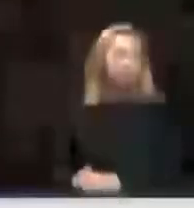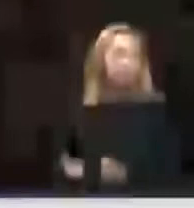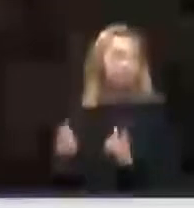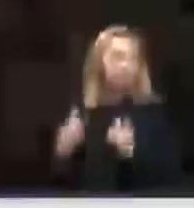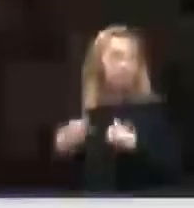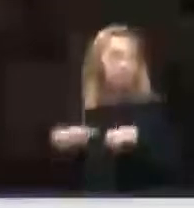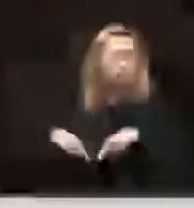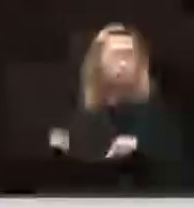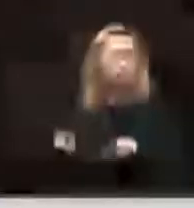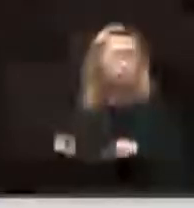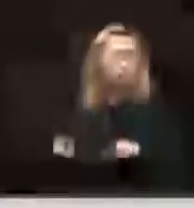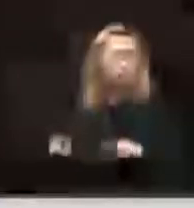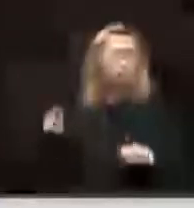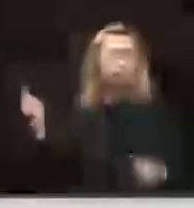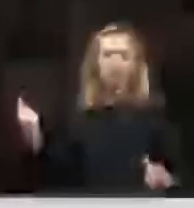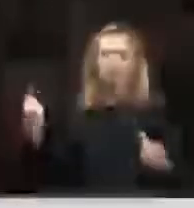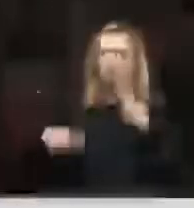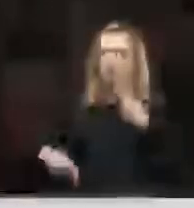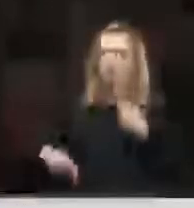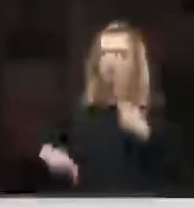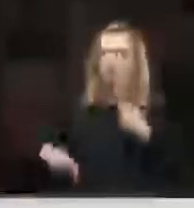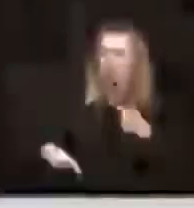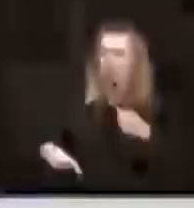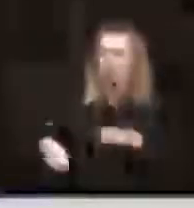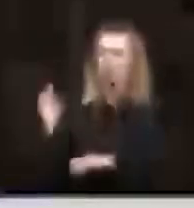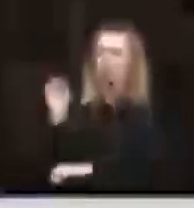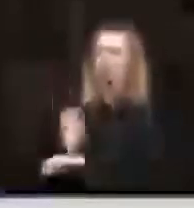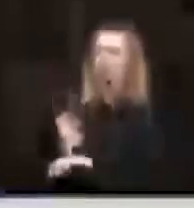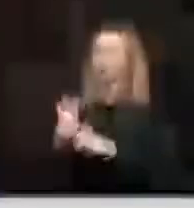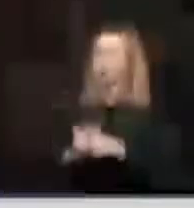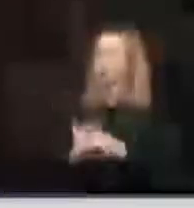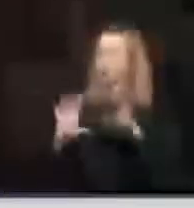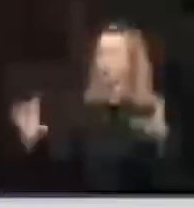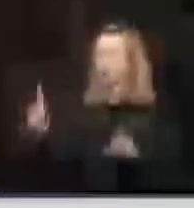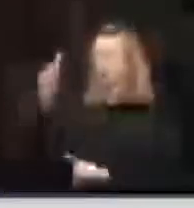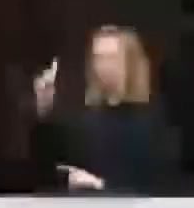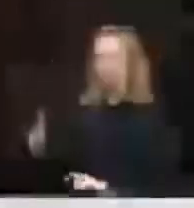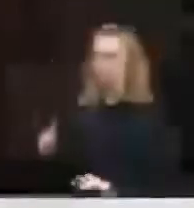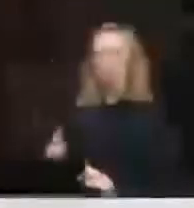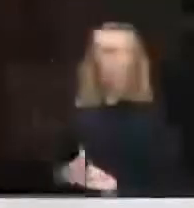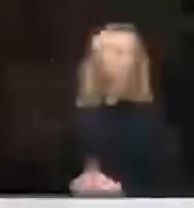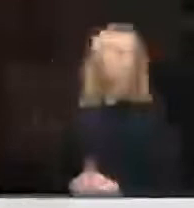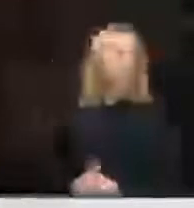Contraria e desafia o Estado democrático de direito.